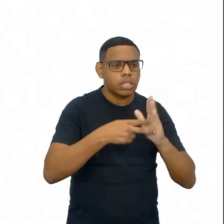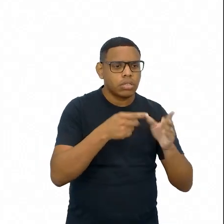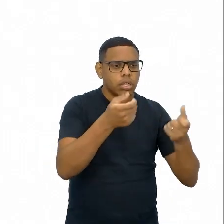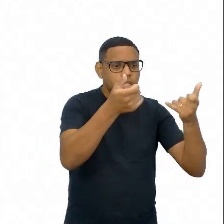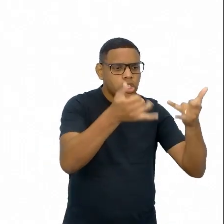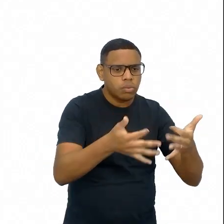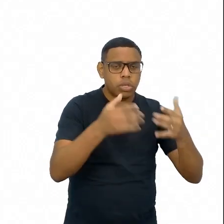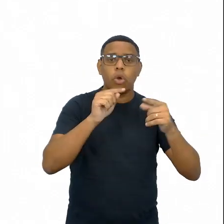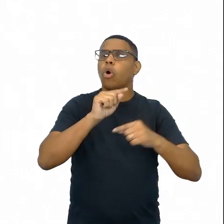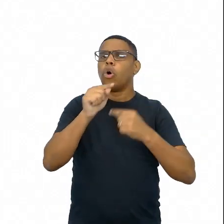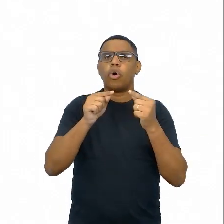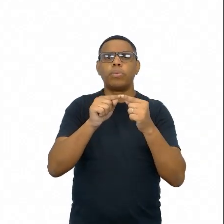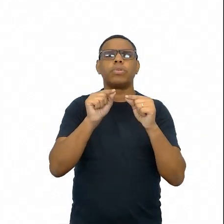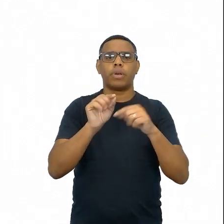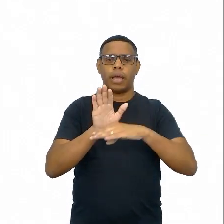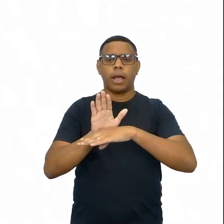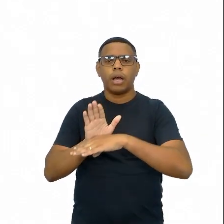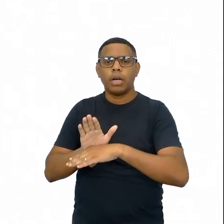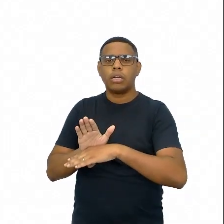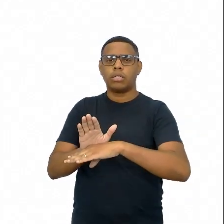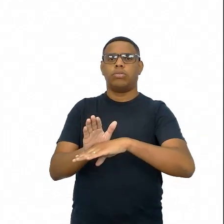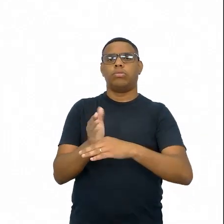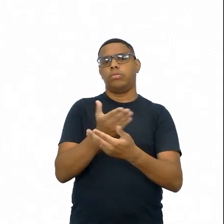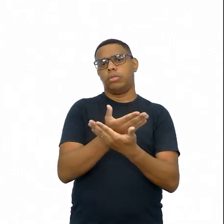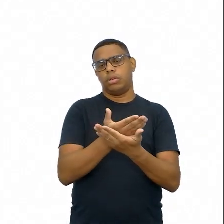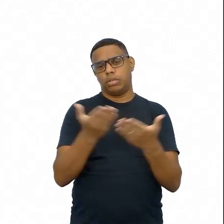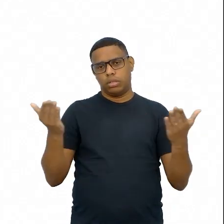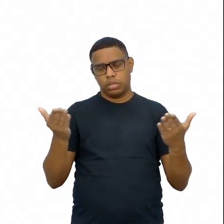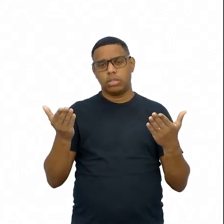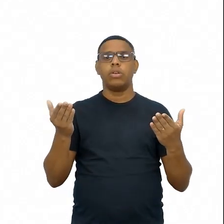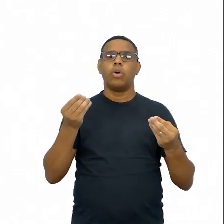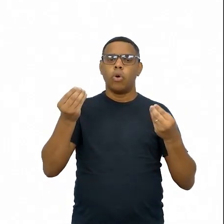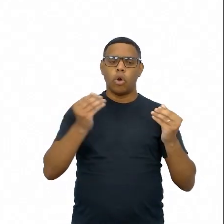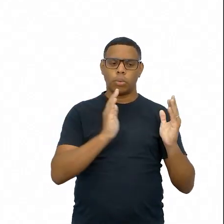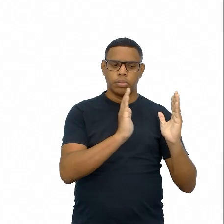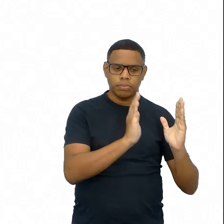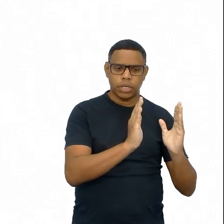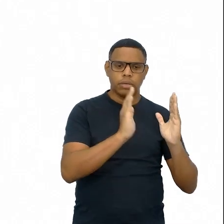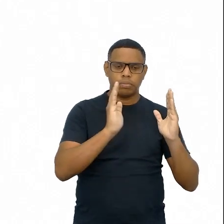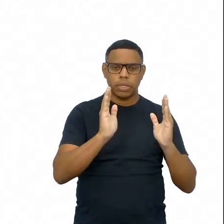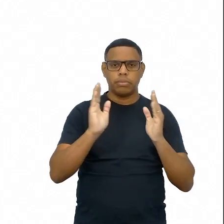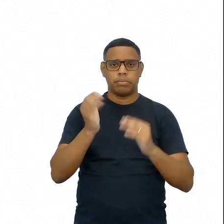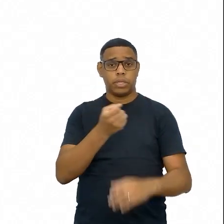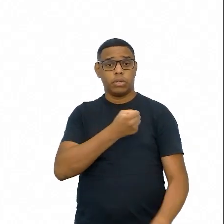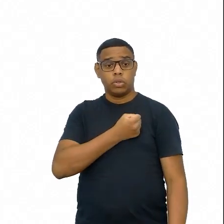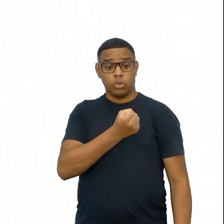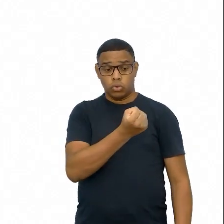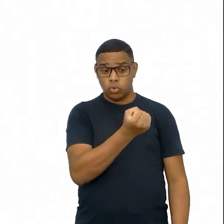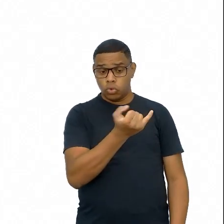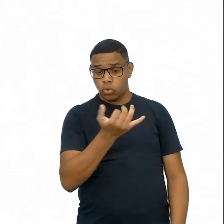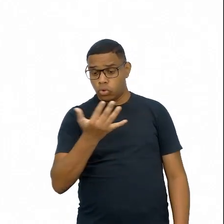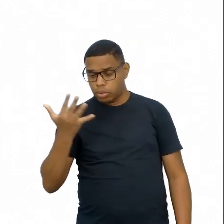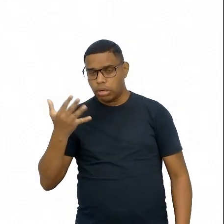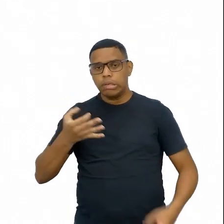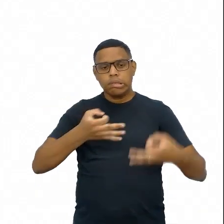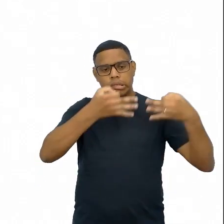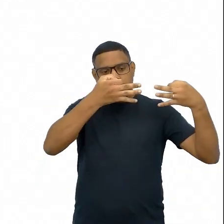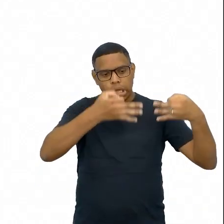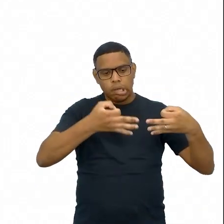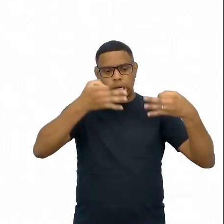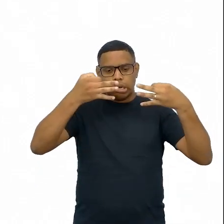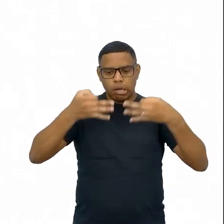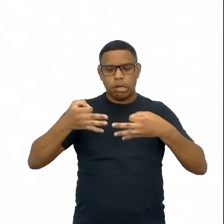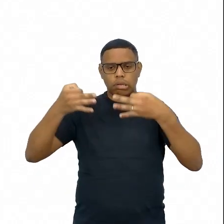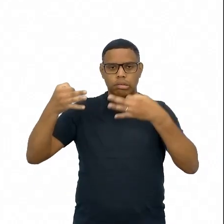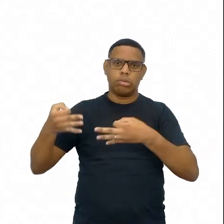intenção é auxiliá-los nessa reflexão, observando a ordem, né, que o número, né, o algarismo ocupa dentro